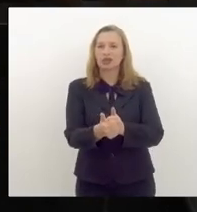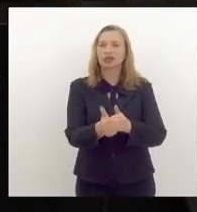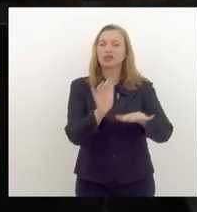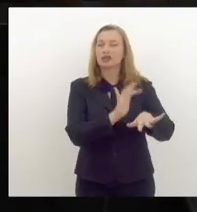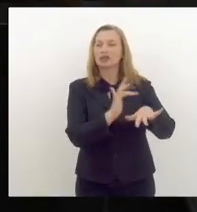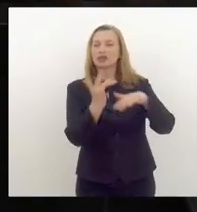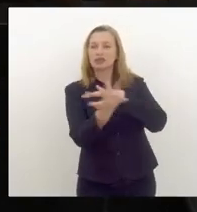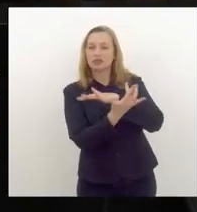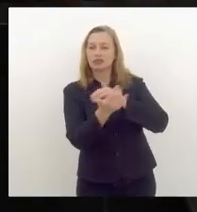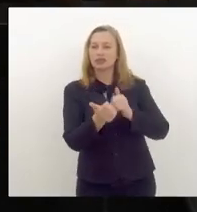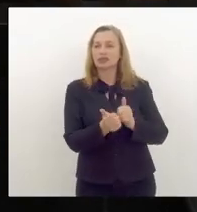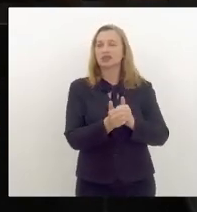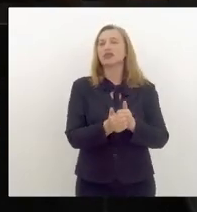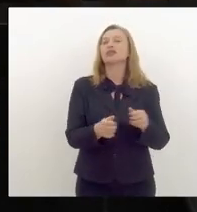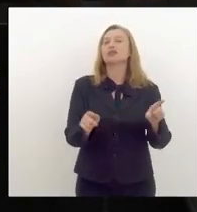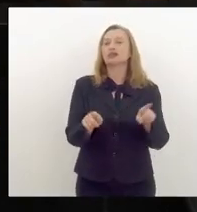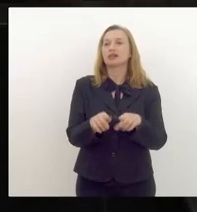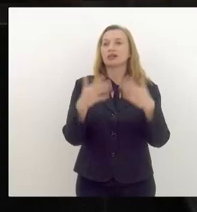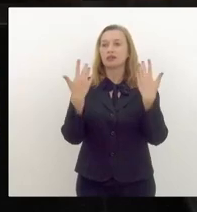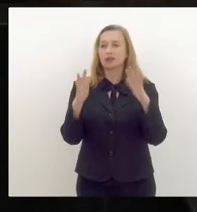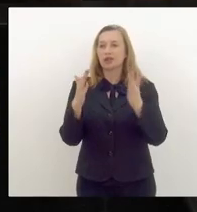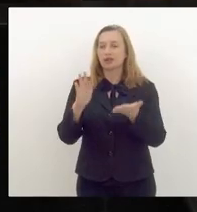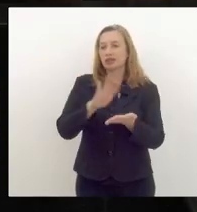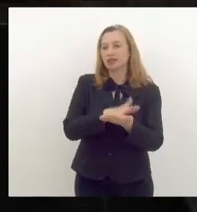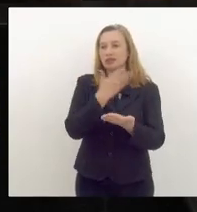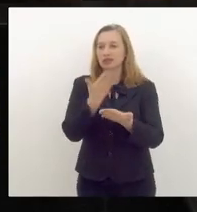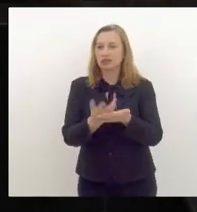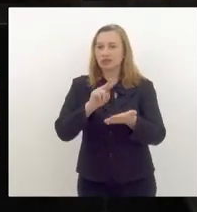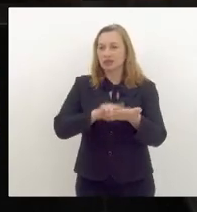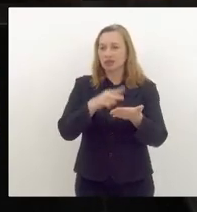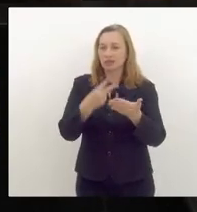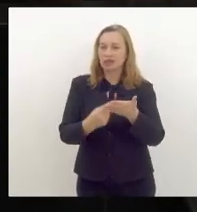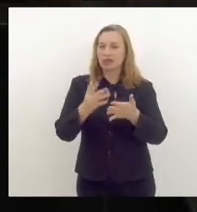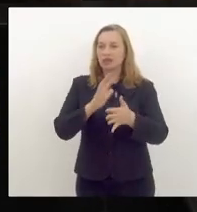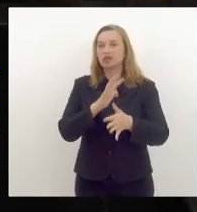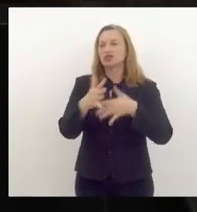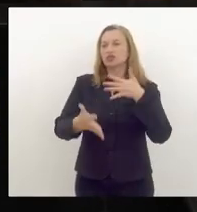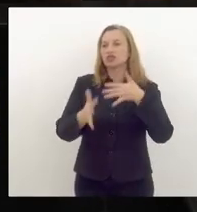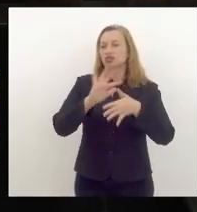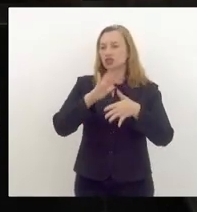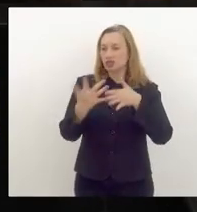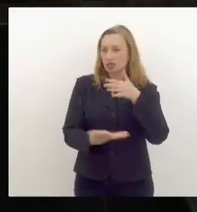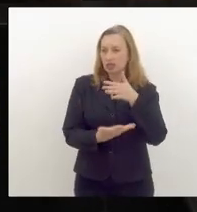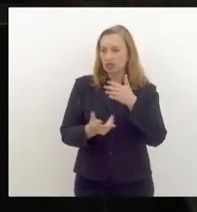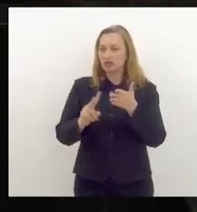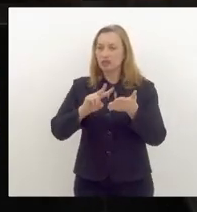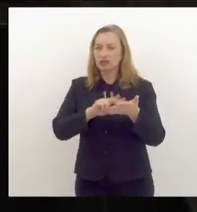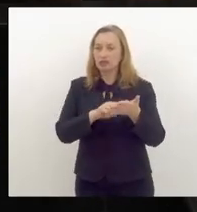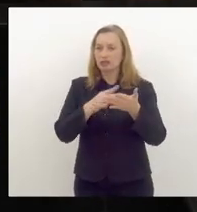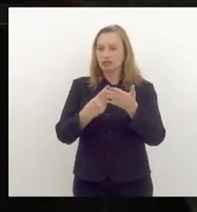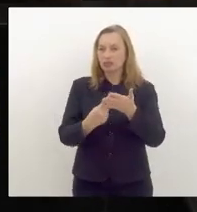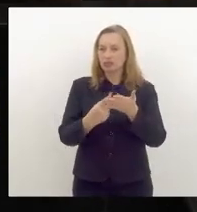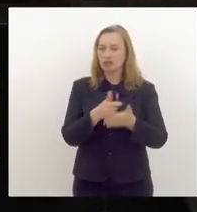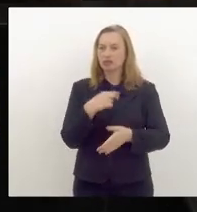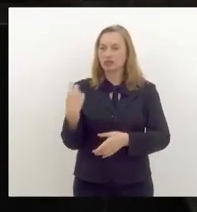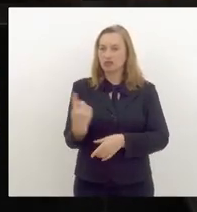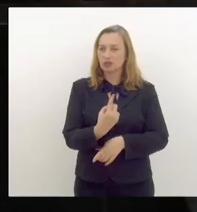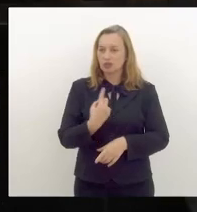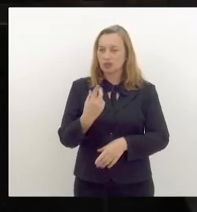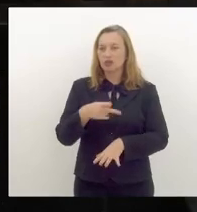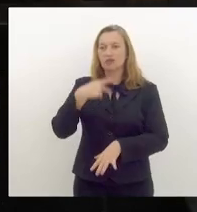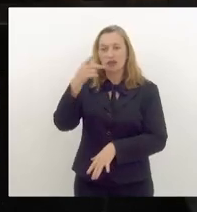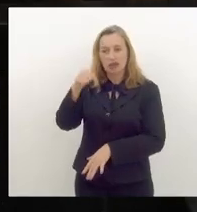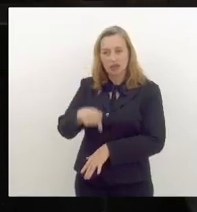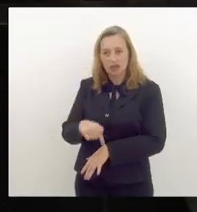sociais saudação especial a nossa intérprete de libras que faz a interpretação das nossas manifestações